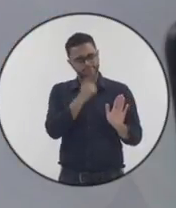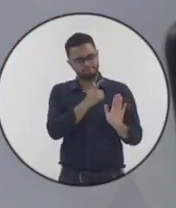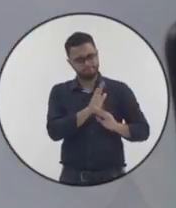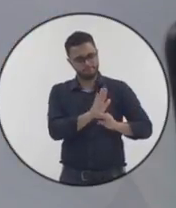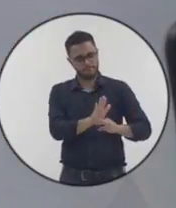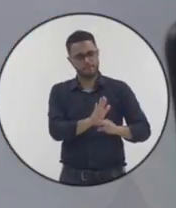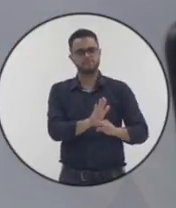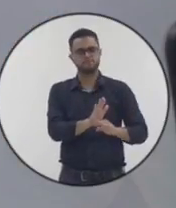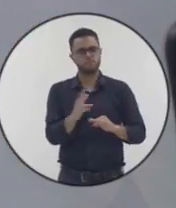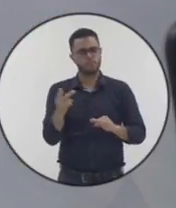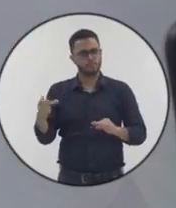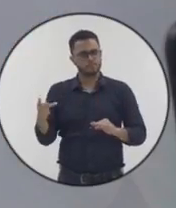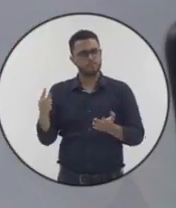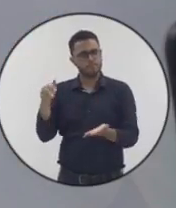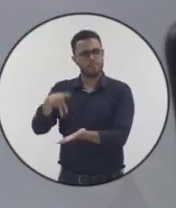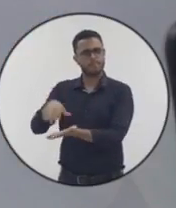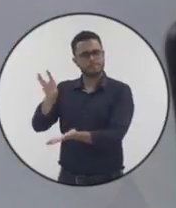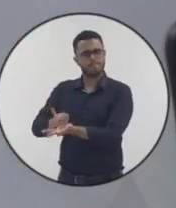essa reafirmação